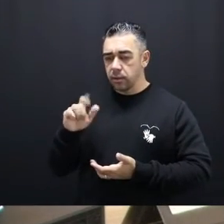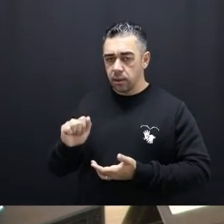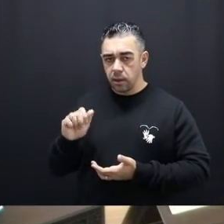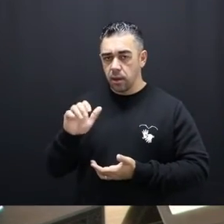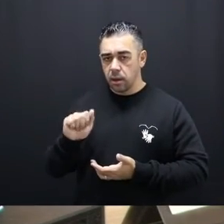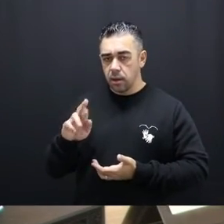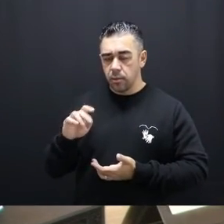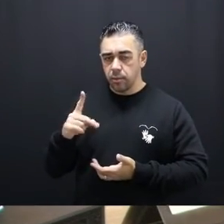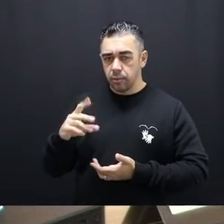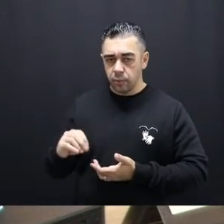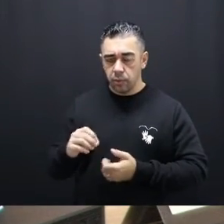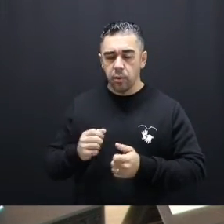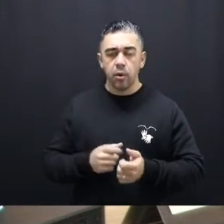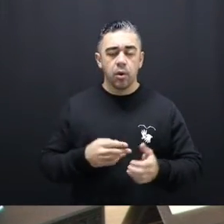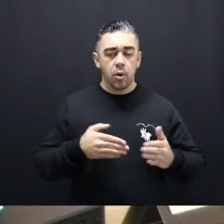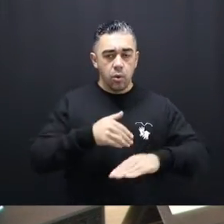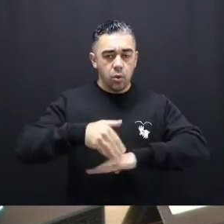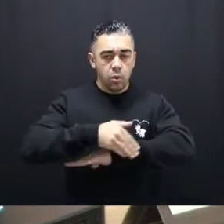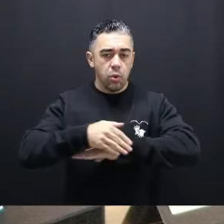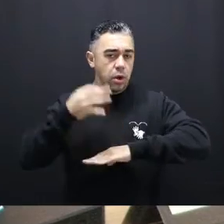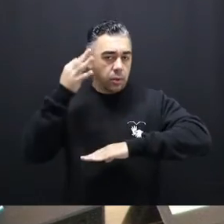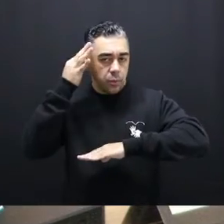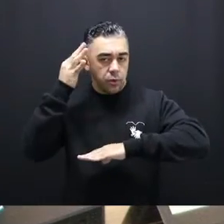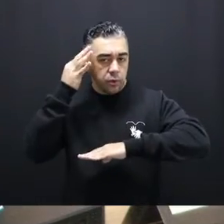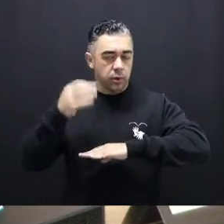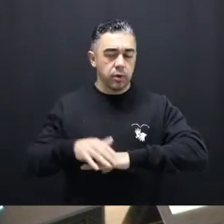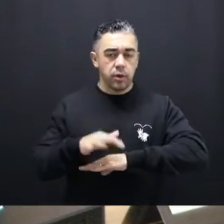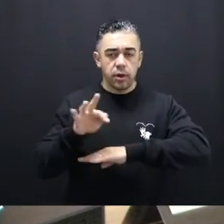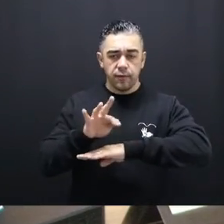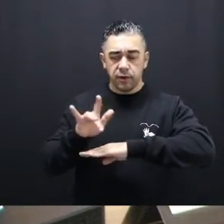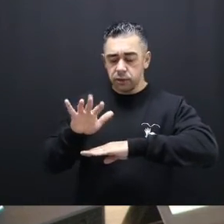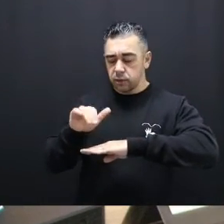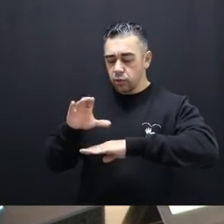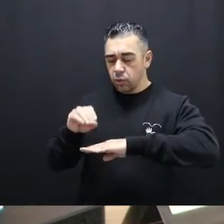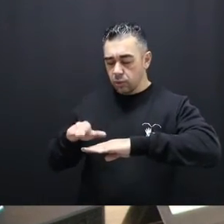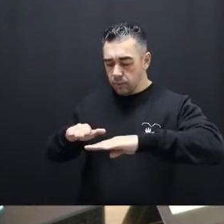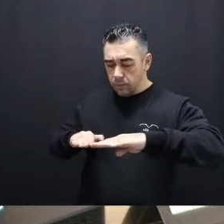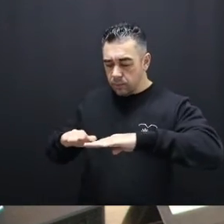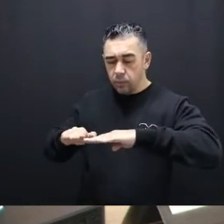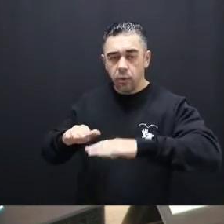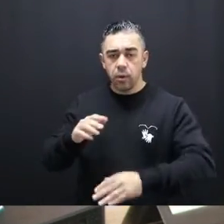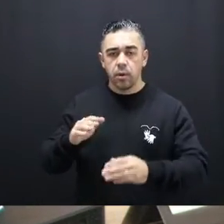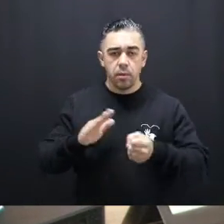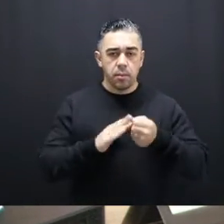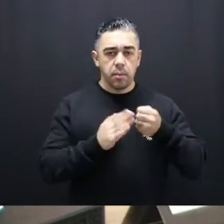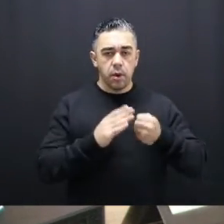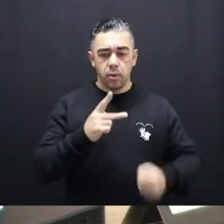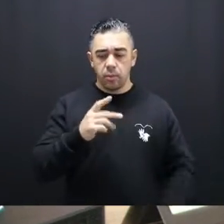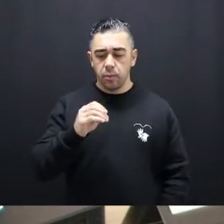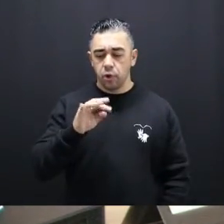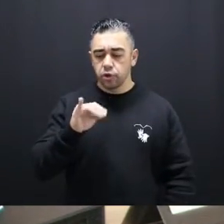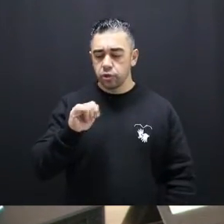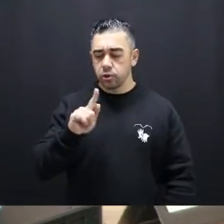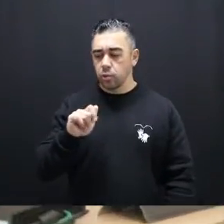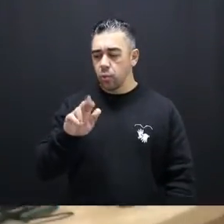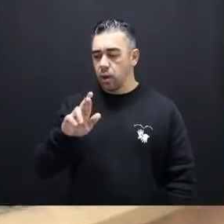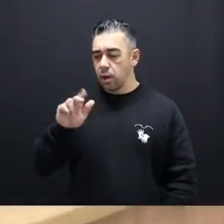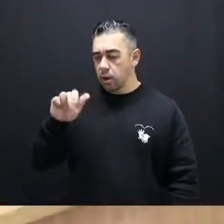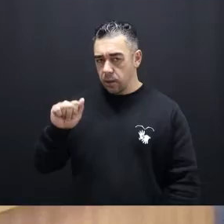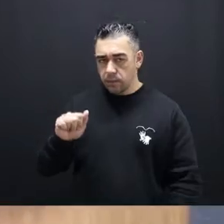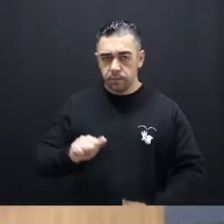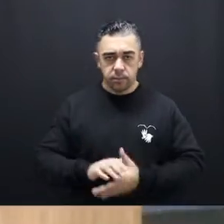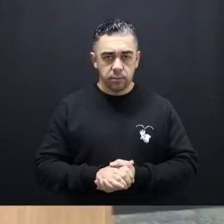Rua Ponta Grossa e Rua Francisco Pereira Santos bairro Potiguara eu